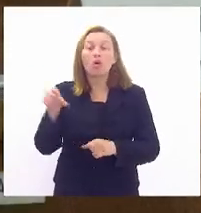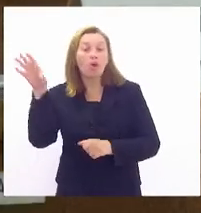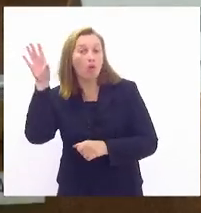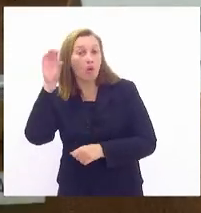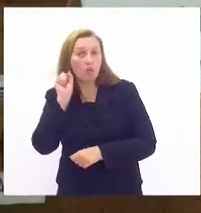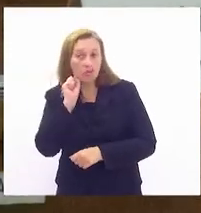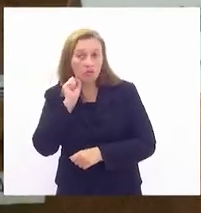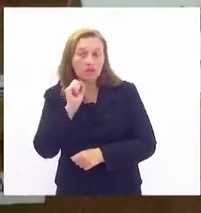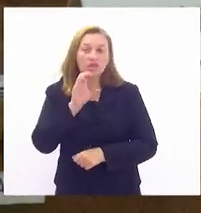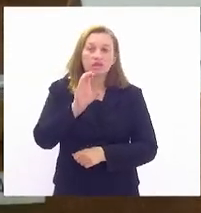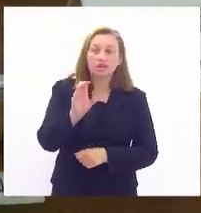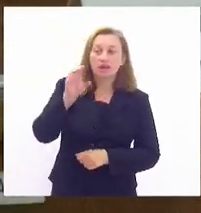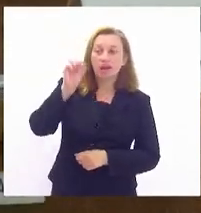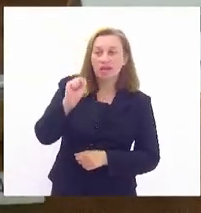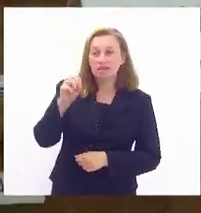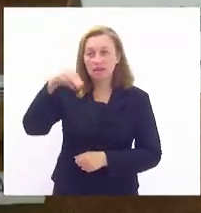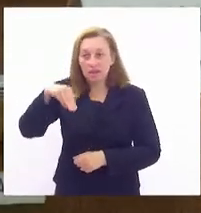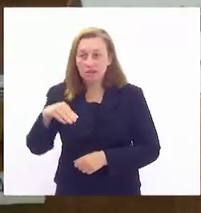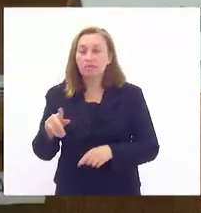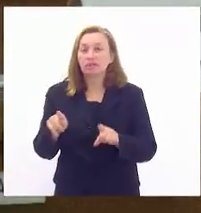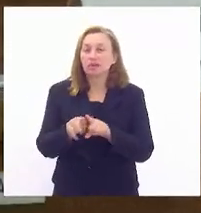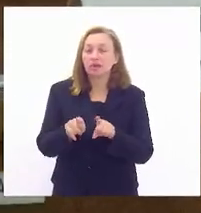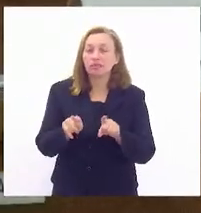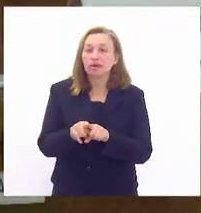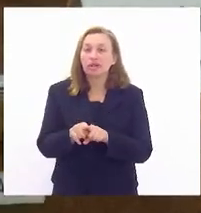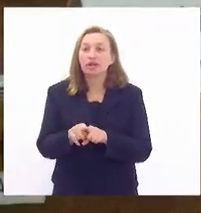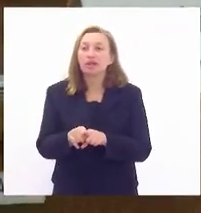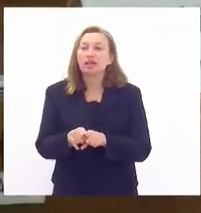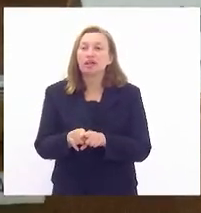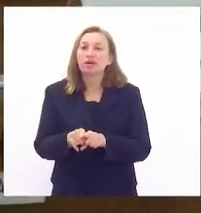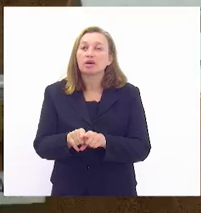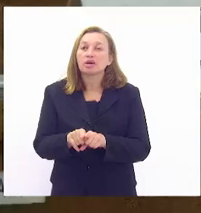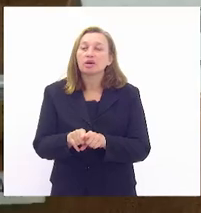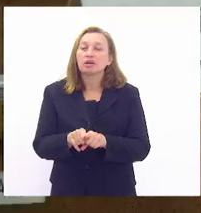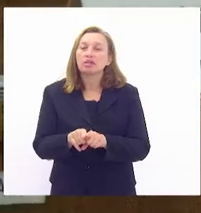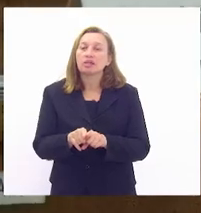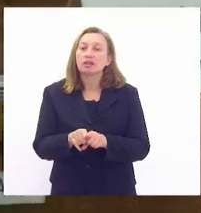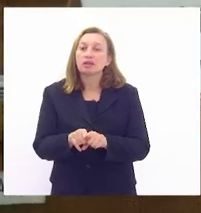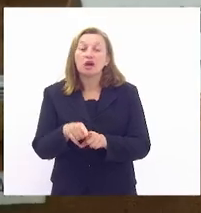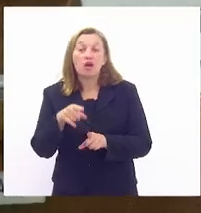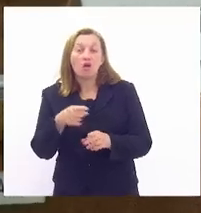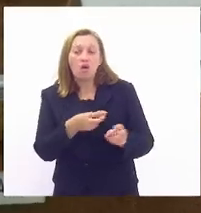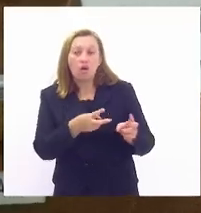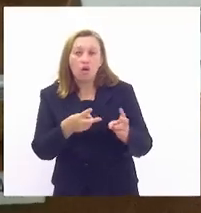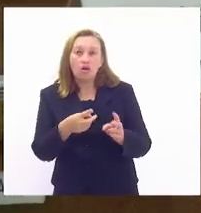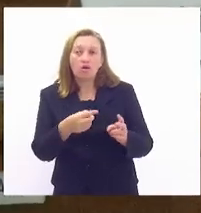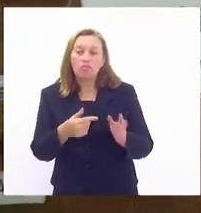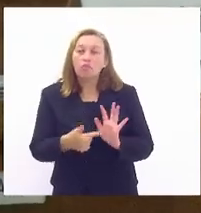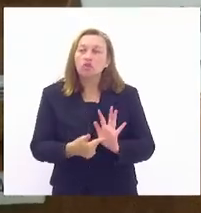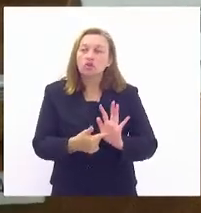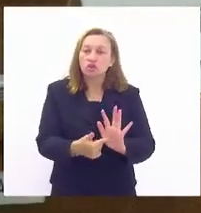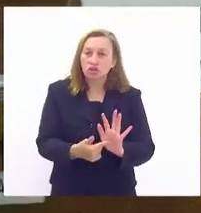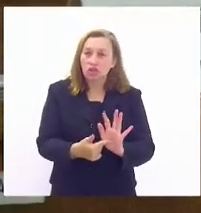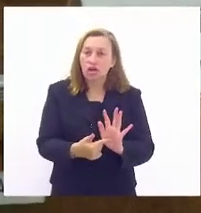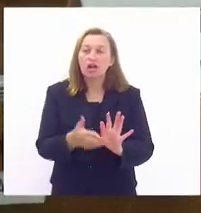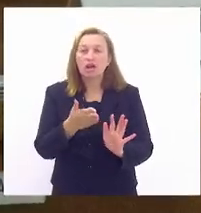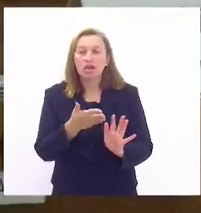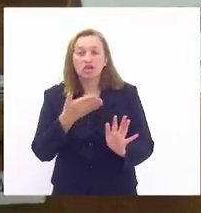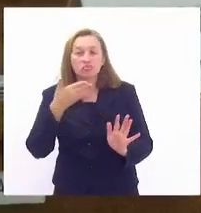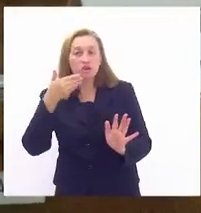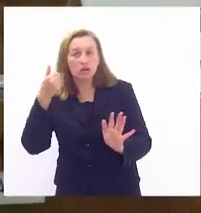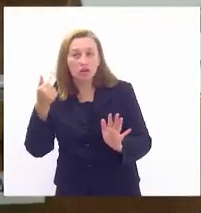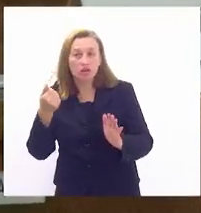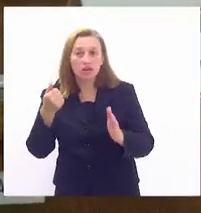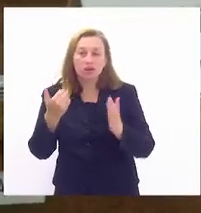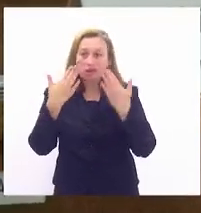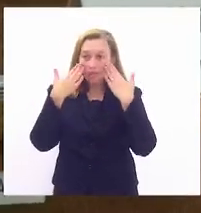a CSN e trazer, né, essas ações de melhoria que têm sido apresentadas também ao